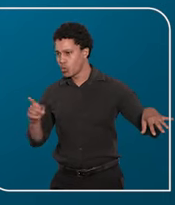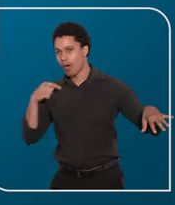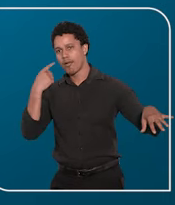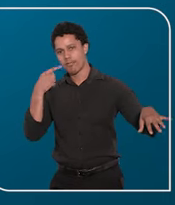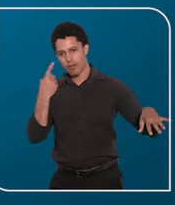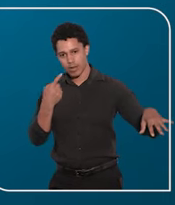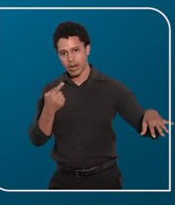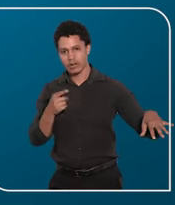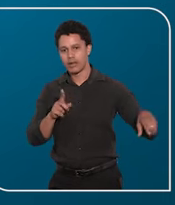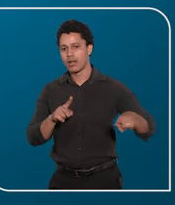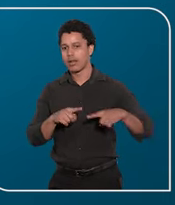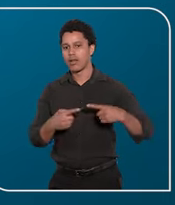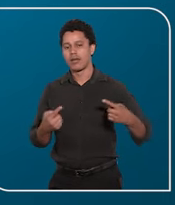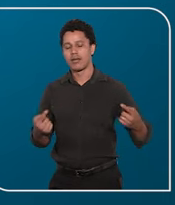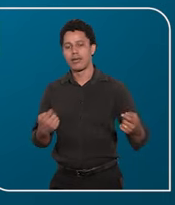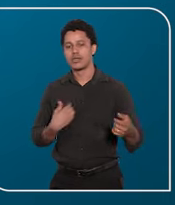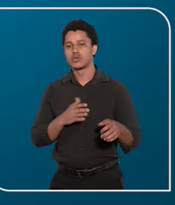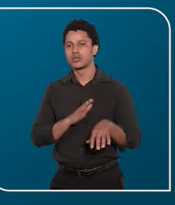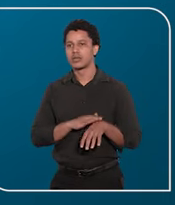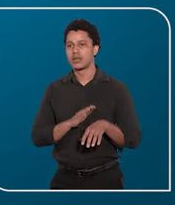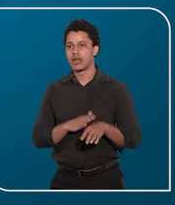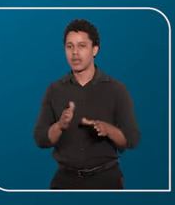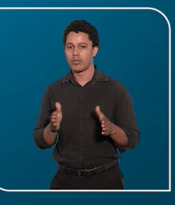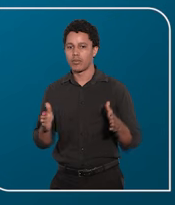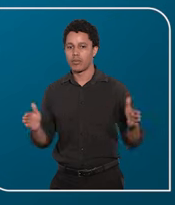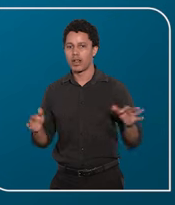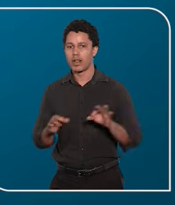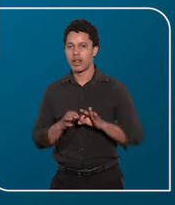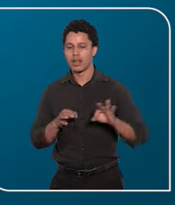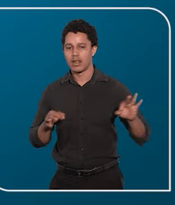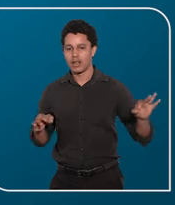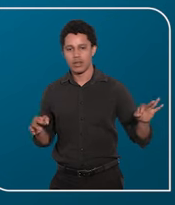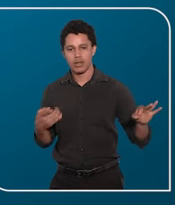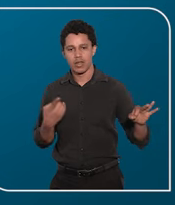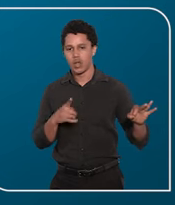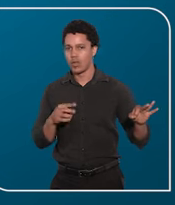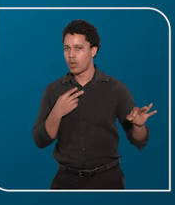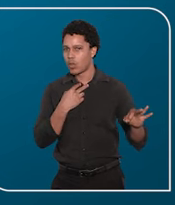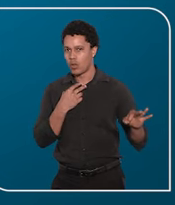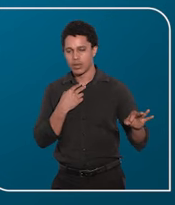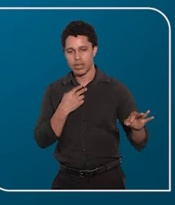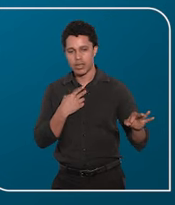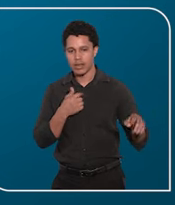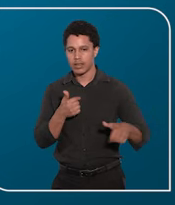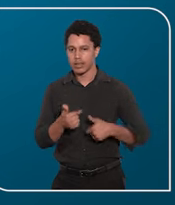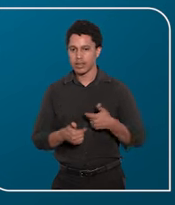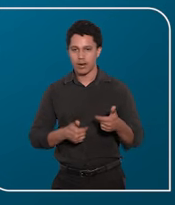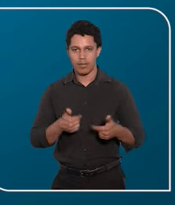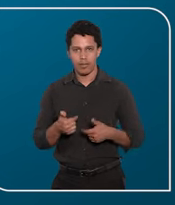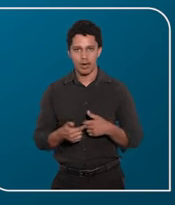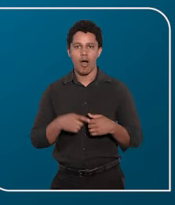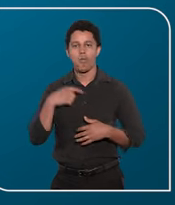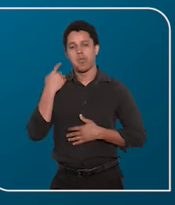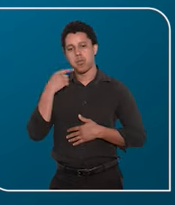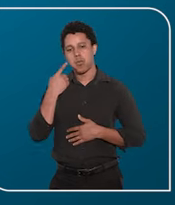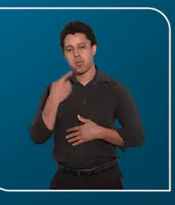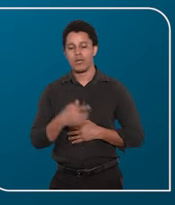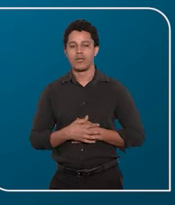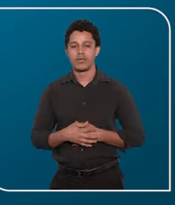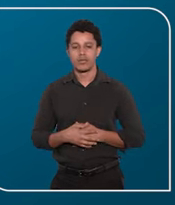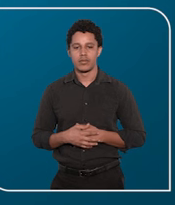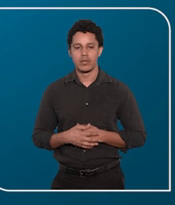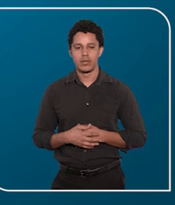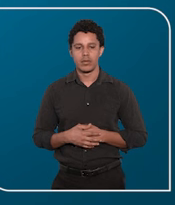advogado, né, mas durante o período de licenciamento, ele não poderá exercer a advocacia. Eu recebo